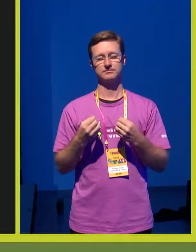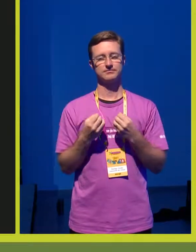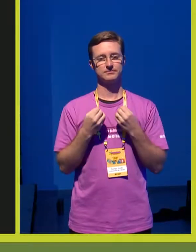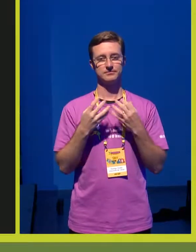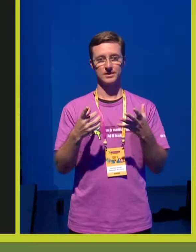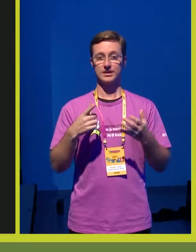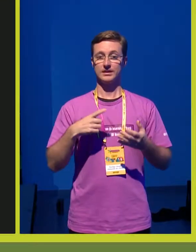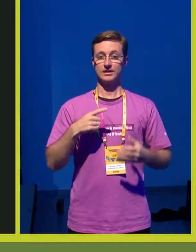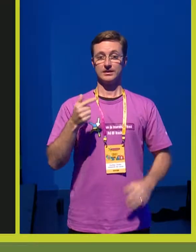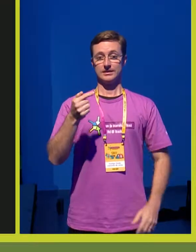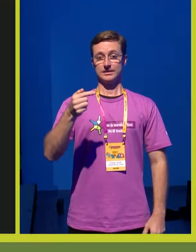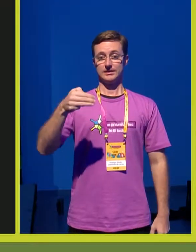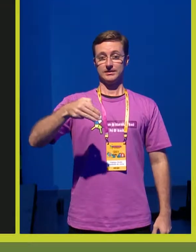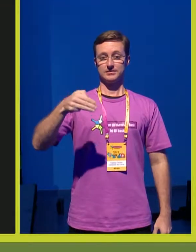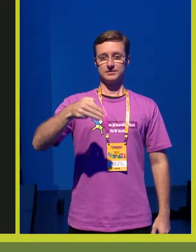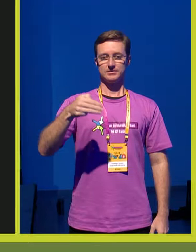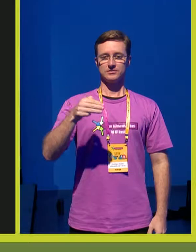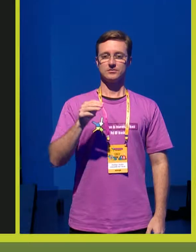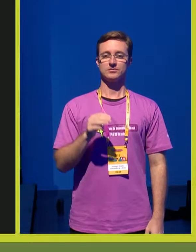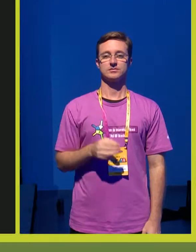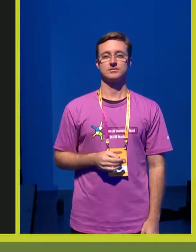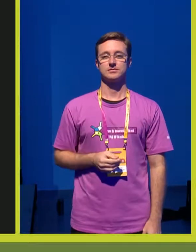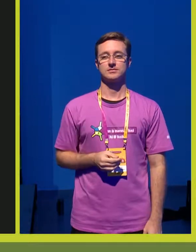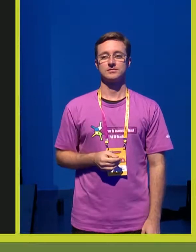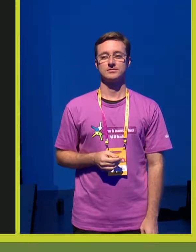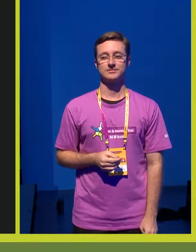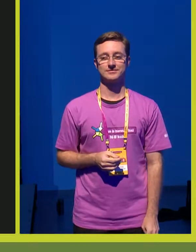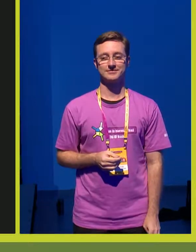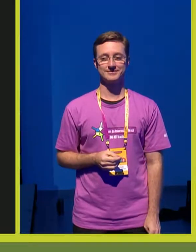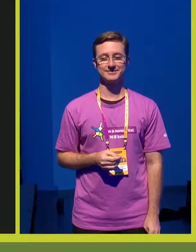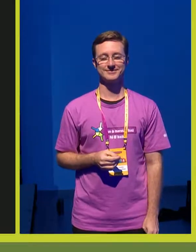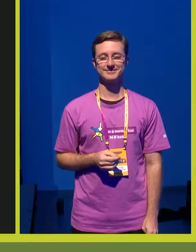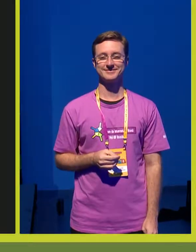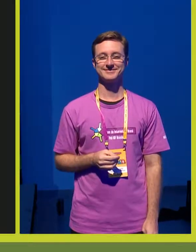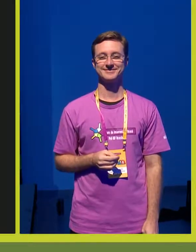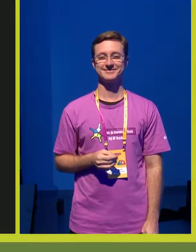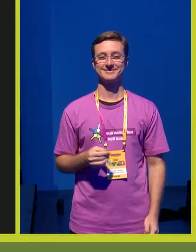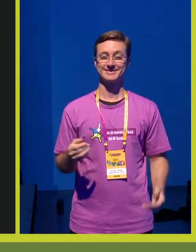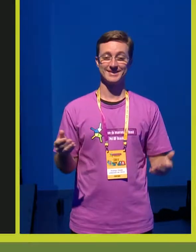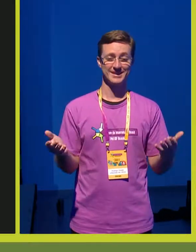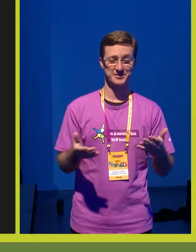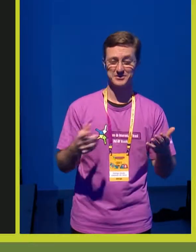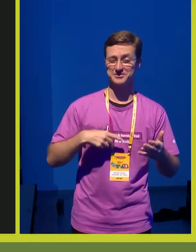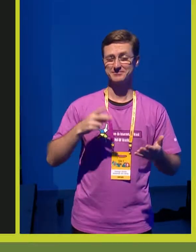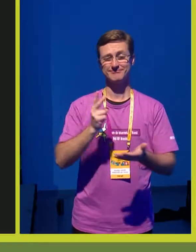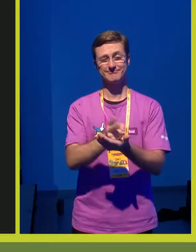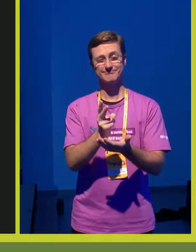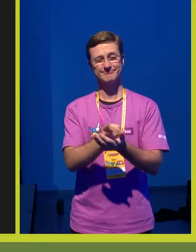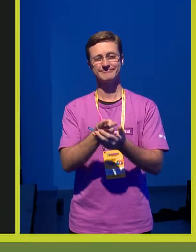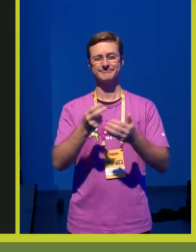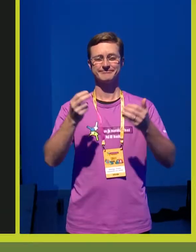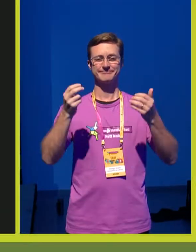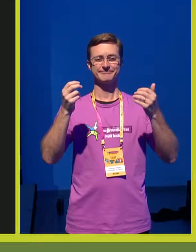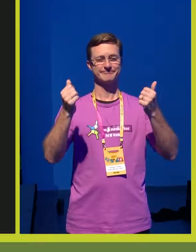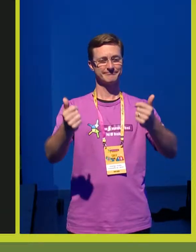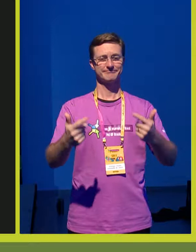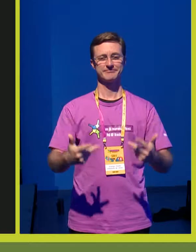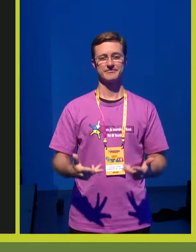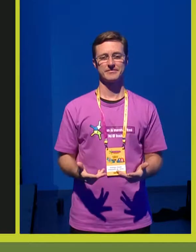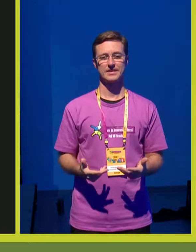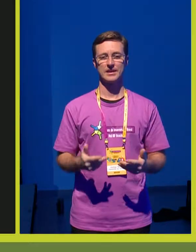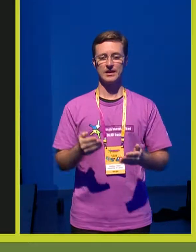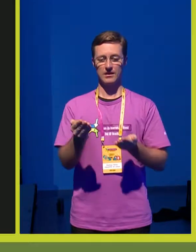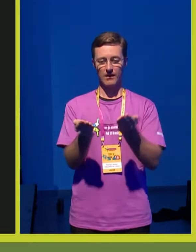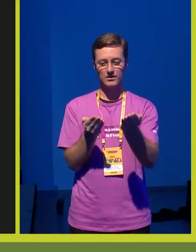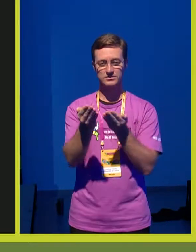sete minutos queria também pontuar mexendo a situação um pouco eu estava falando aqui sempre de questões que envolvem o